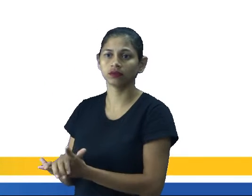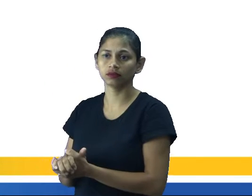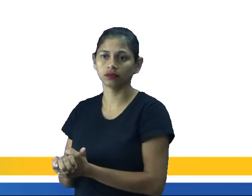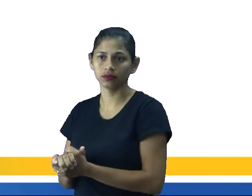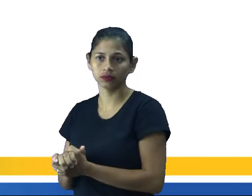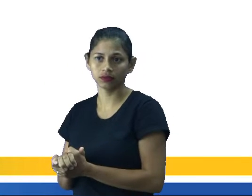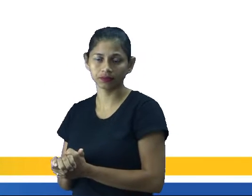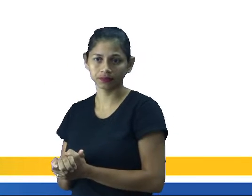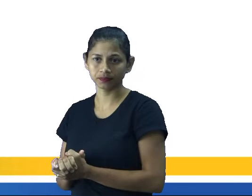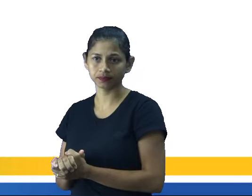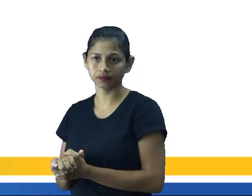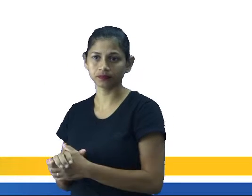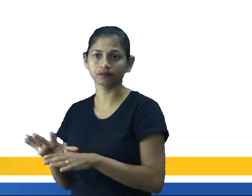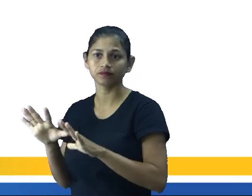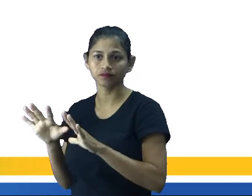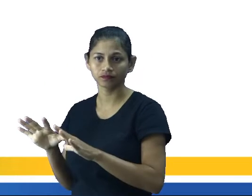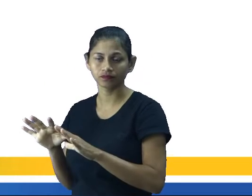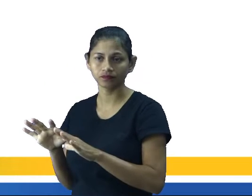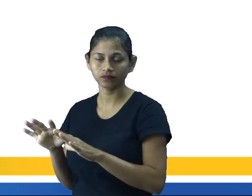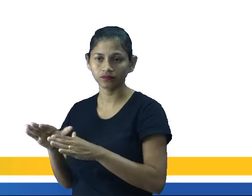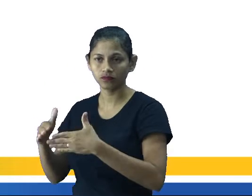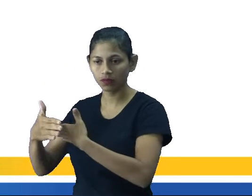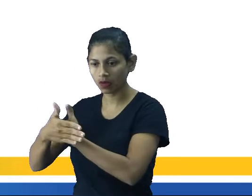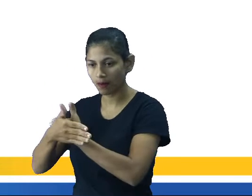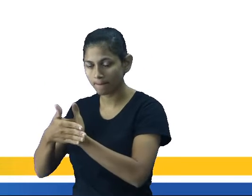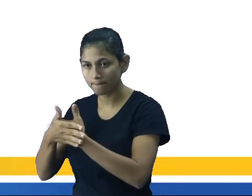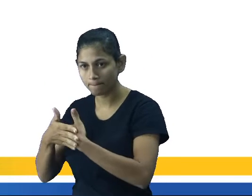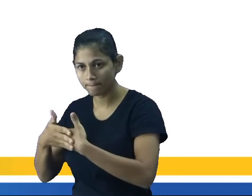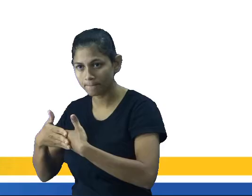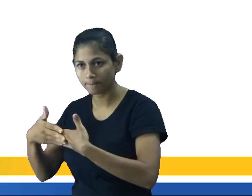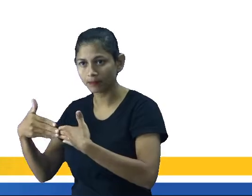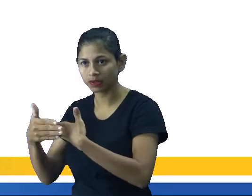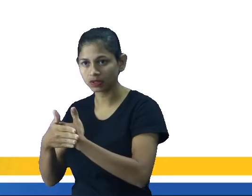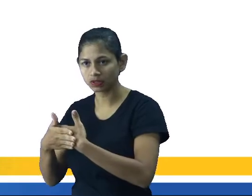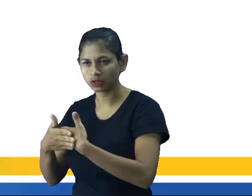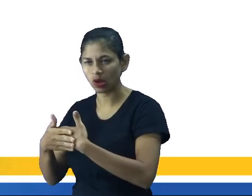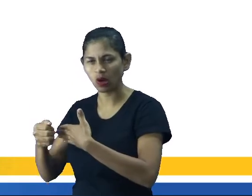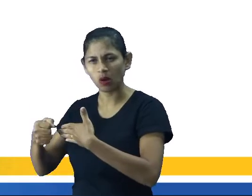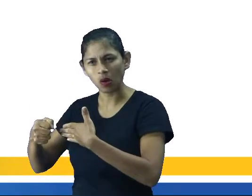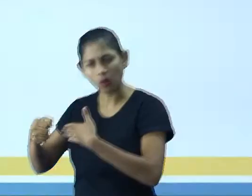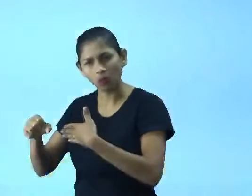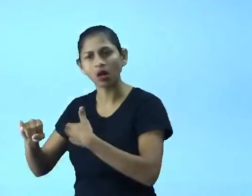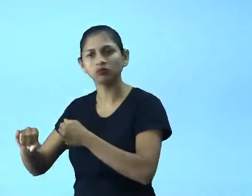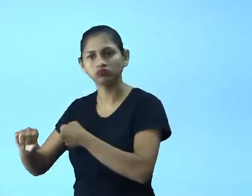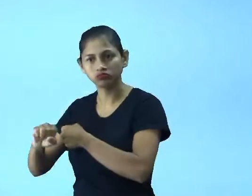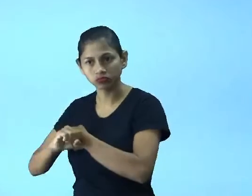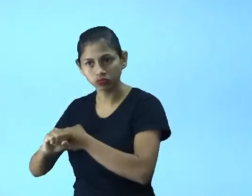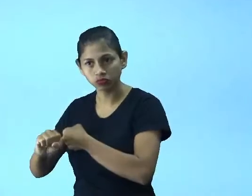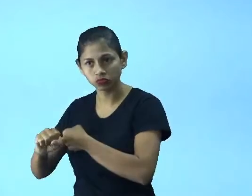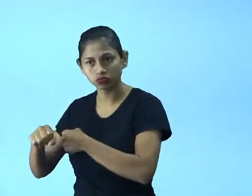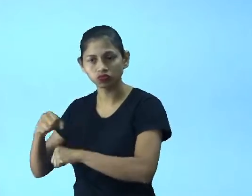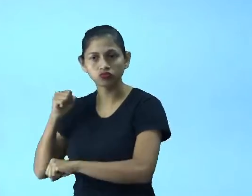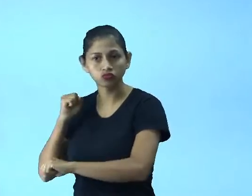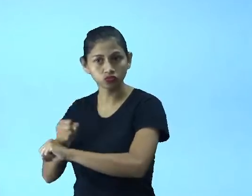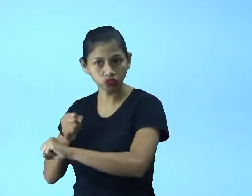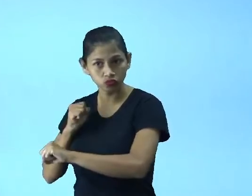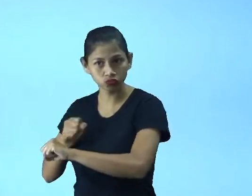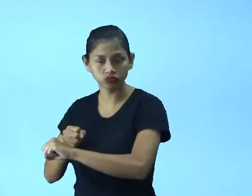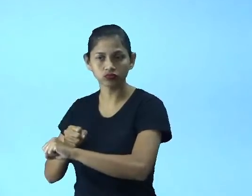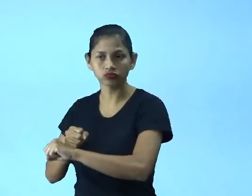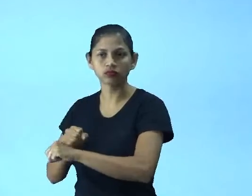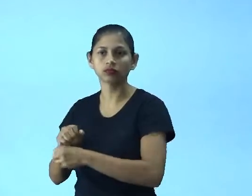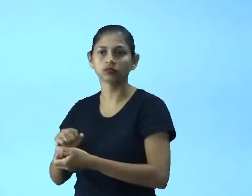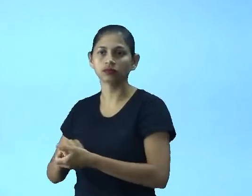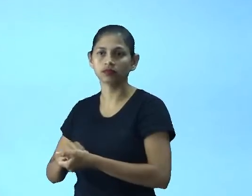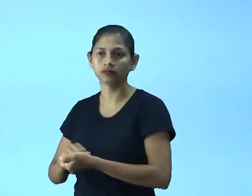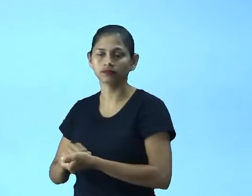procariontes. Nesse caso, a parede celular ela dá uma estrutura mais rígida à célula. A gente pode observar isso, por exemplo, quando se fala de plantas,